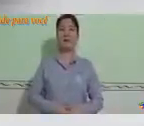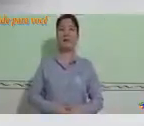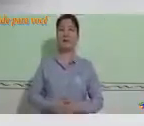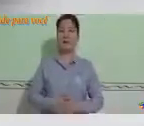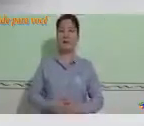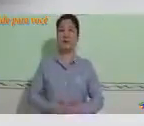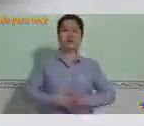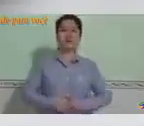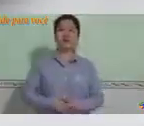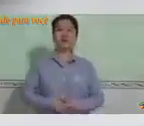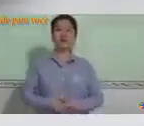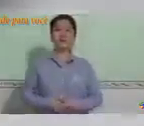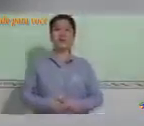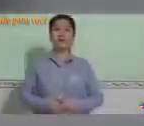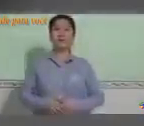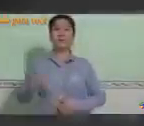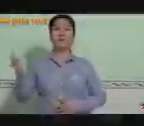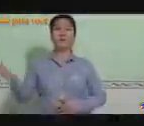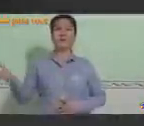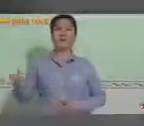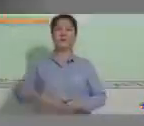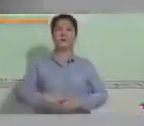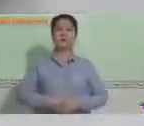dos tendões que formam a pata de ganso.